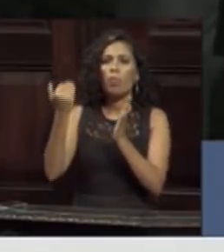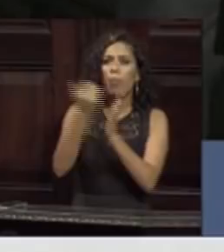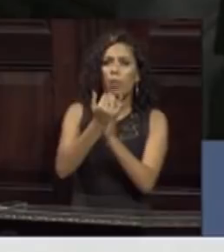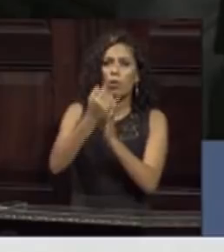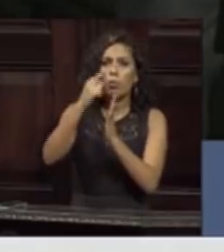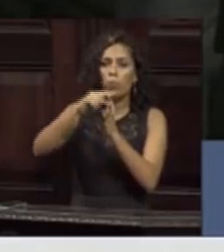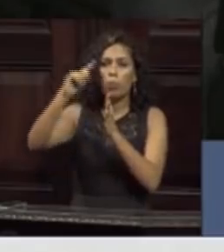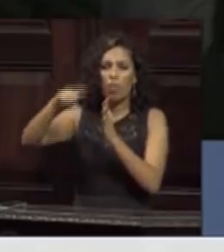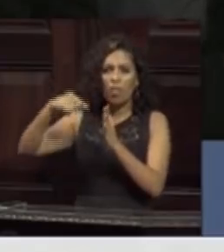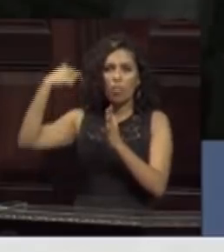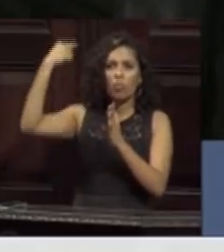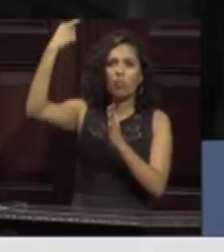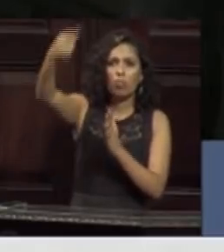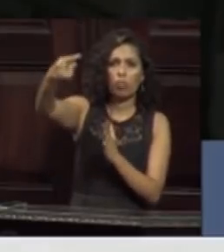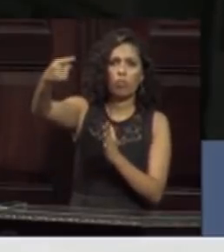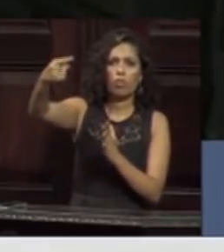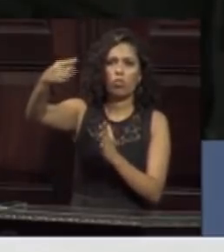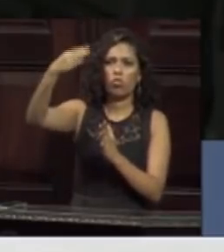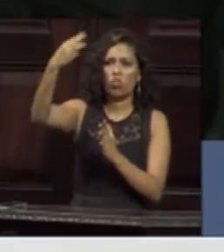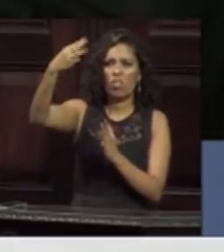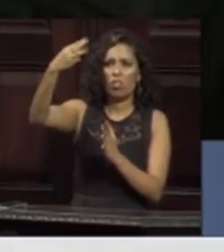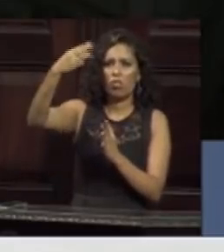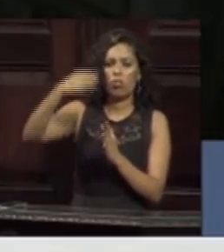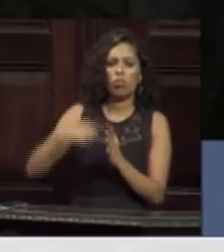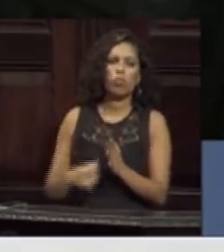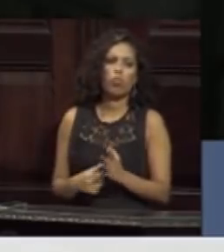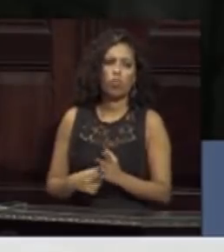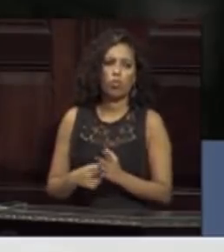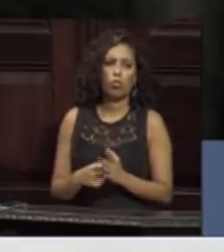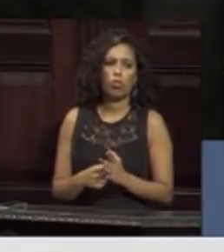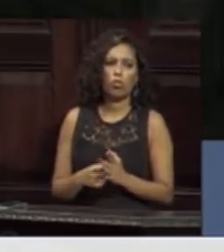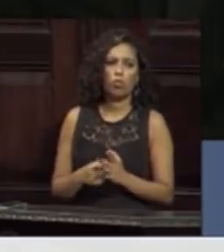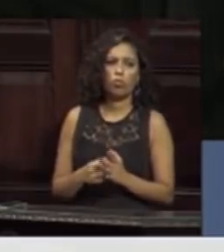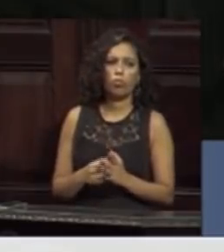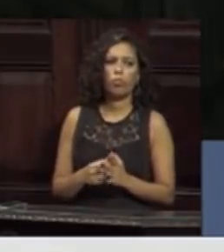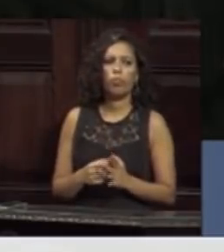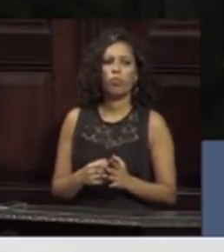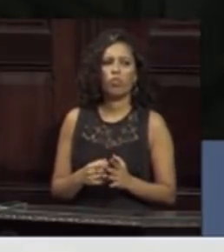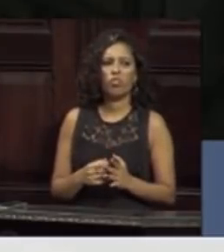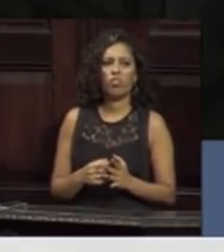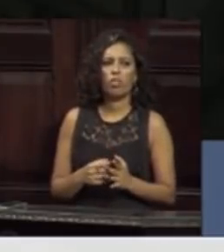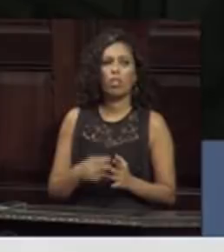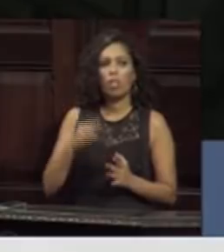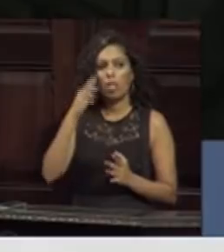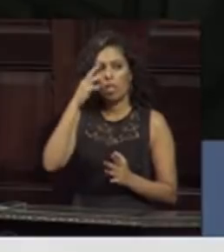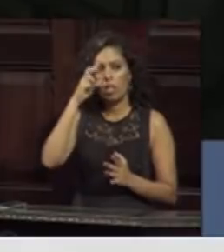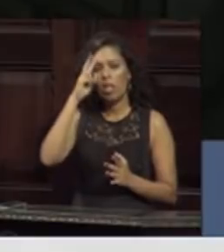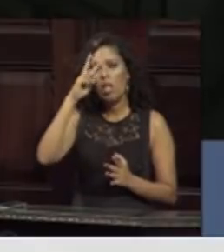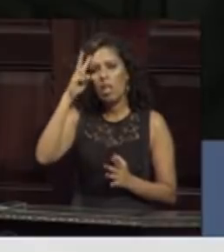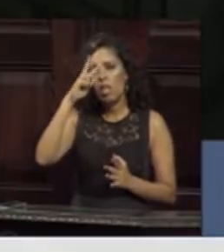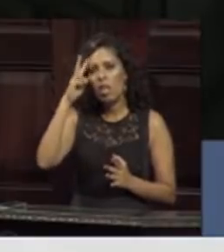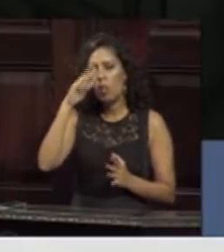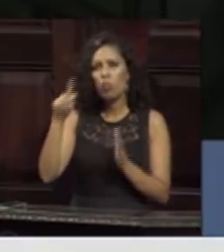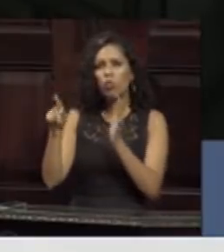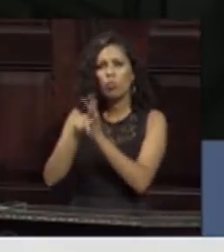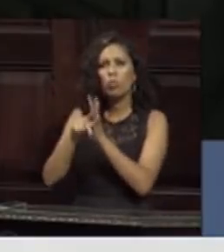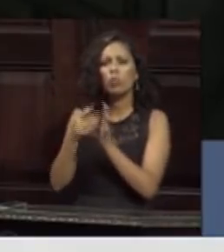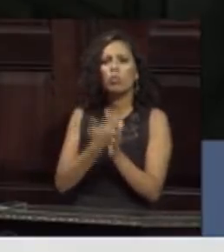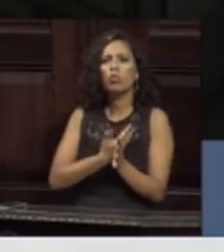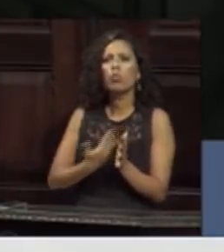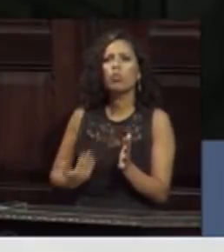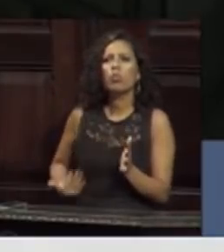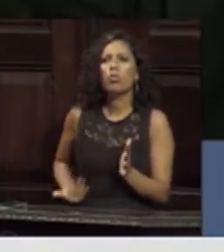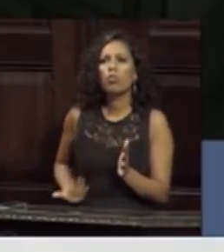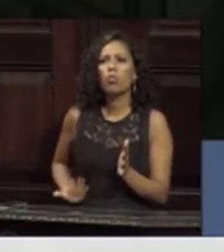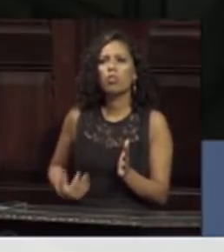quadriênio de aumento de 5% de ICMS em função dessa modernização? Eu lembro, na justificativa, o próprio governo, deputado Osório,